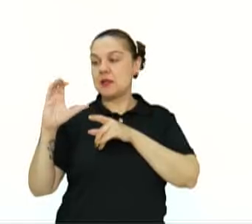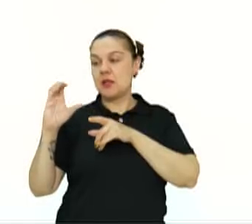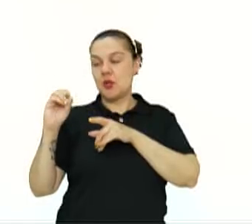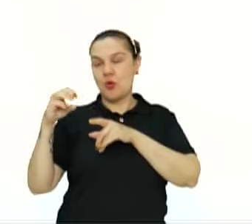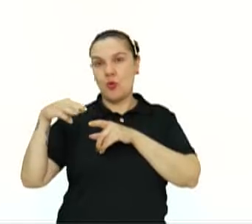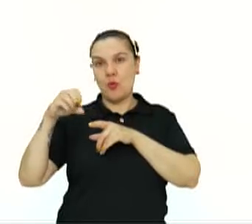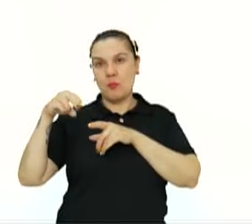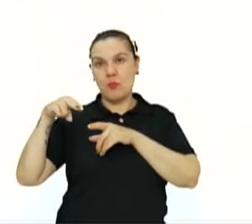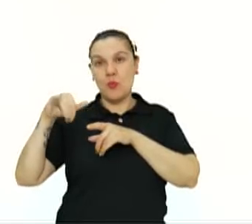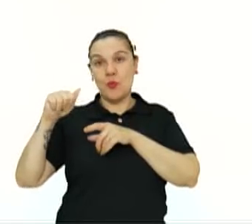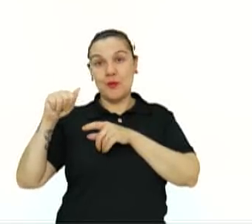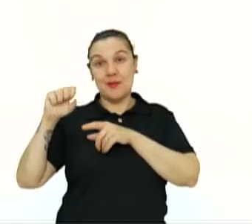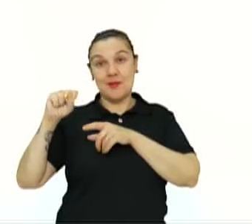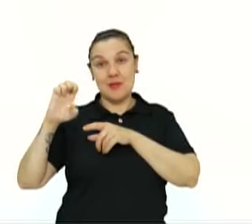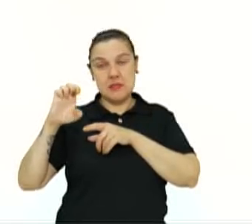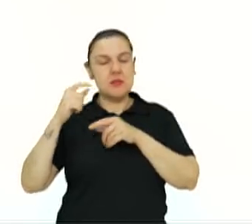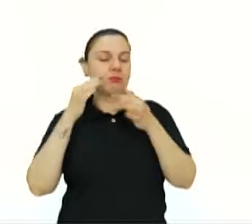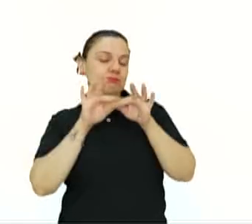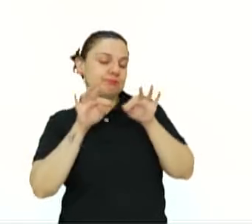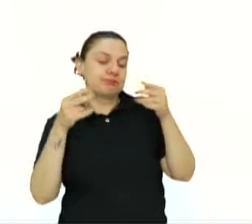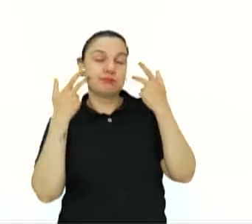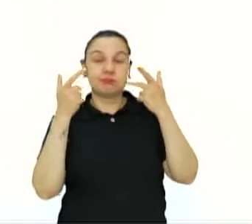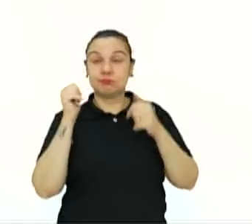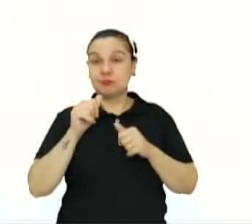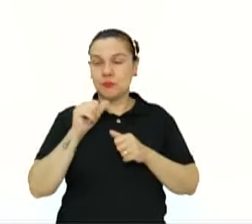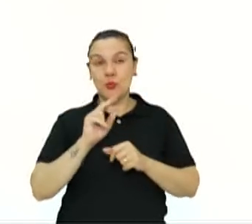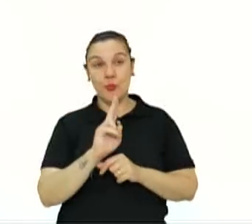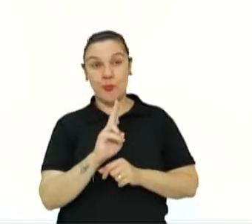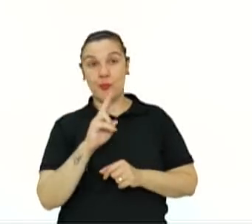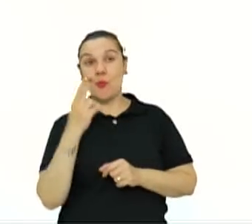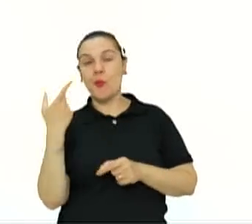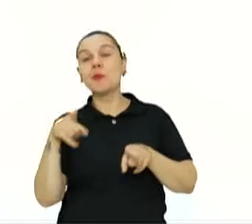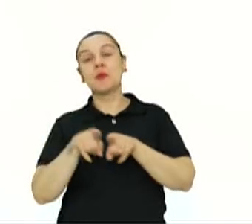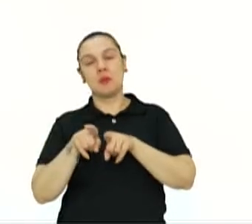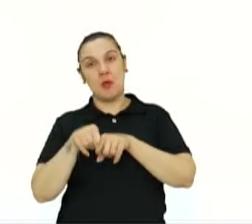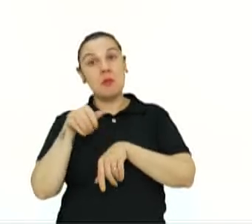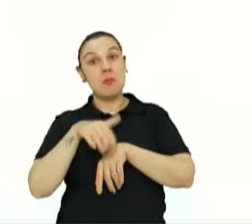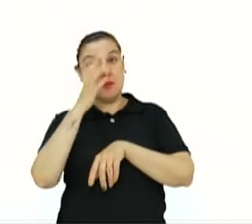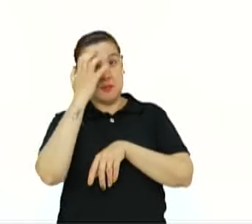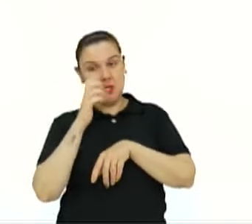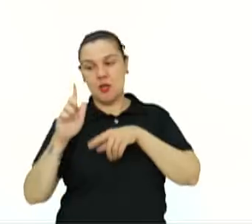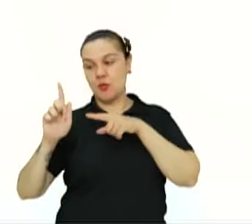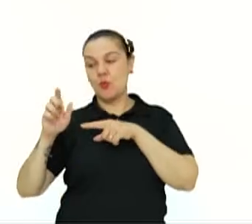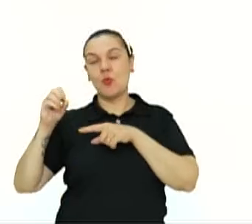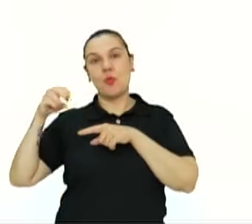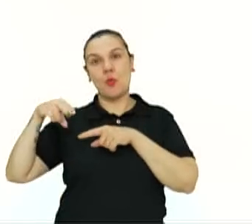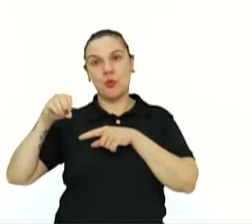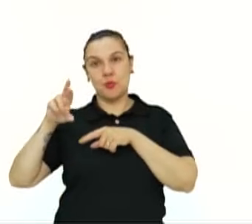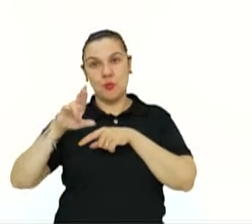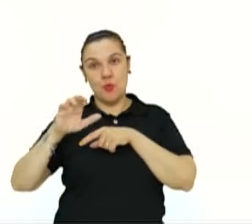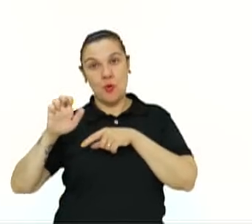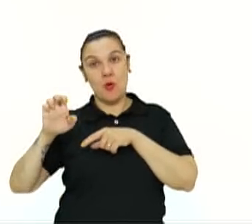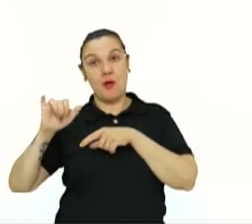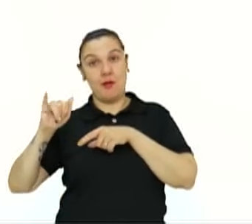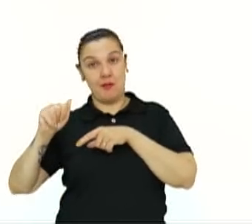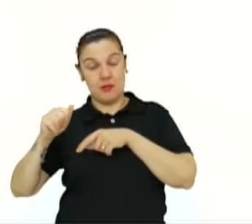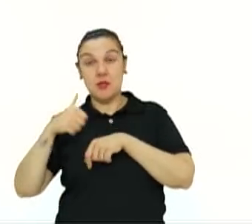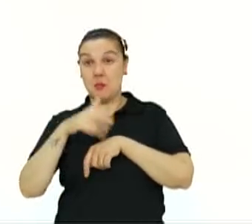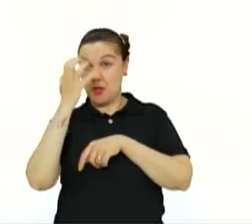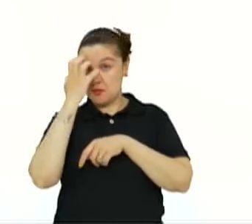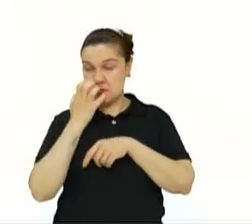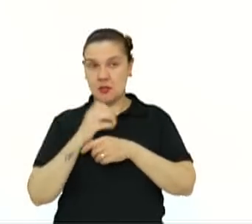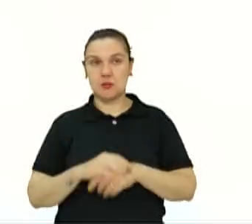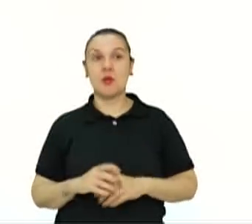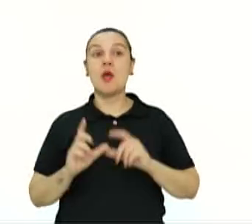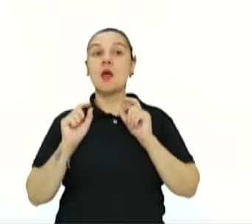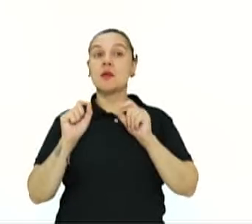que é uma doença bem comum nas mulheres, ou ainda pode ser uma gonorreia, que daí já é um problema mais sério. Quem